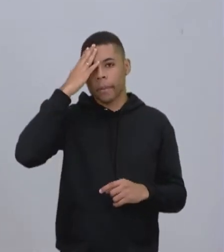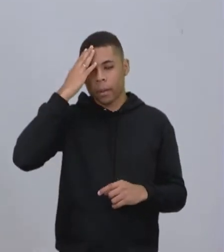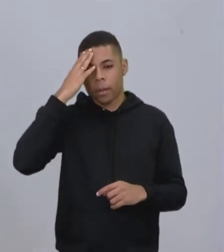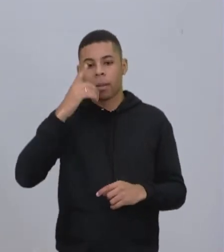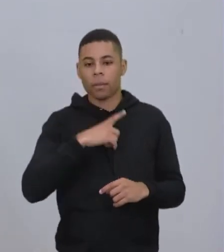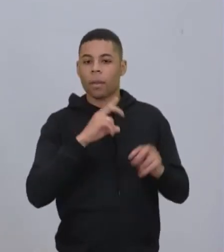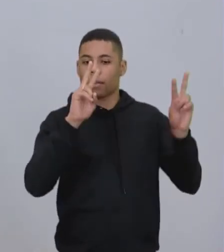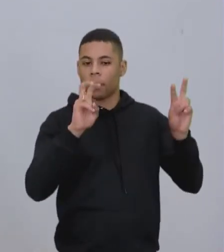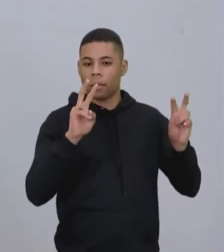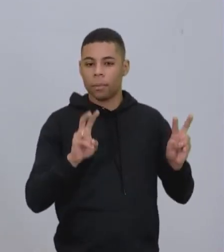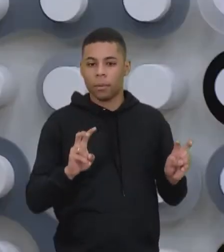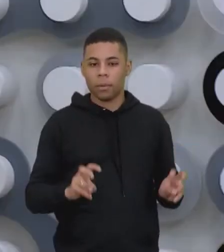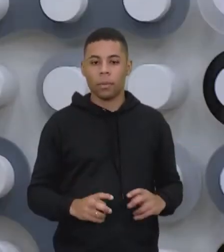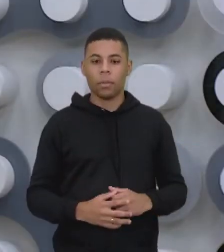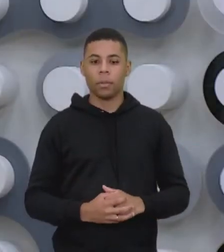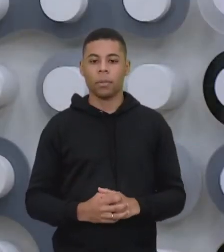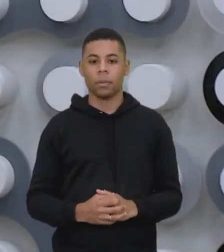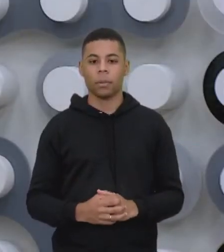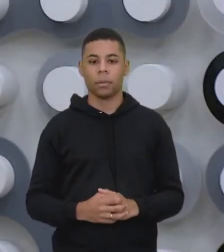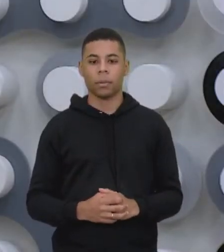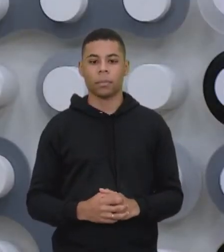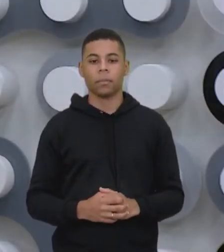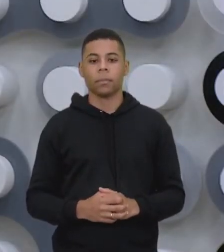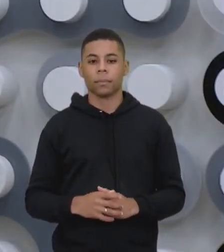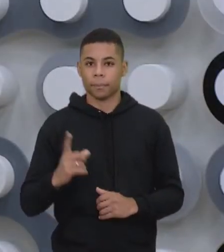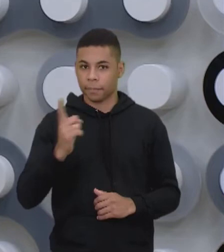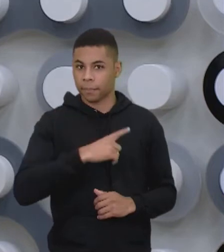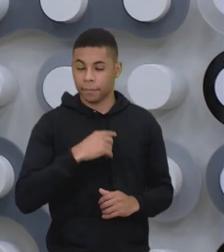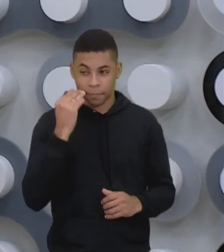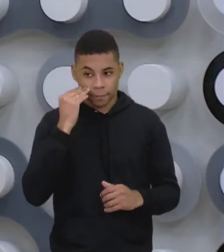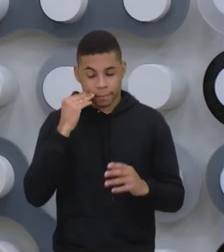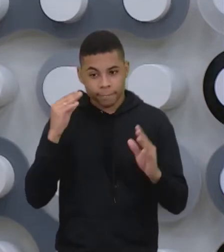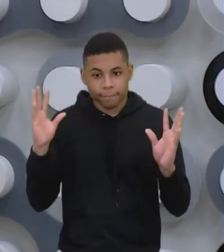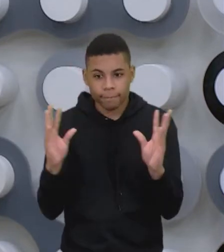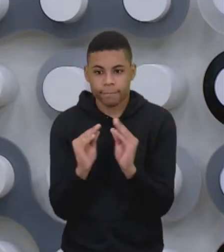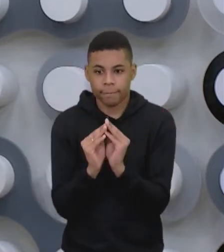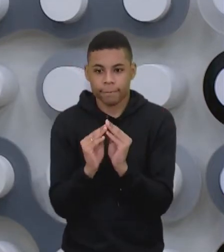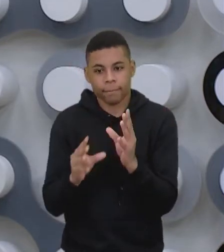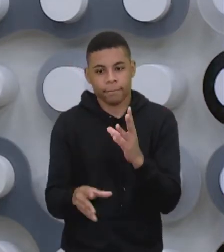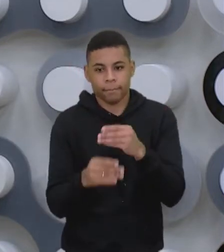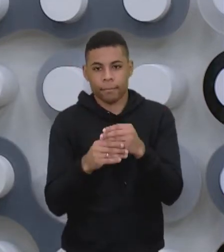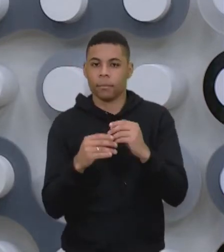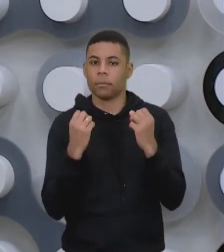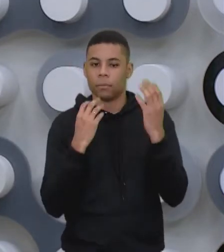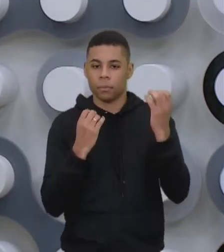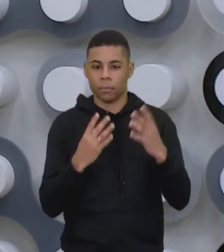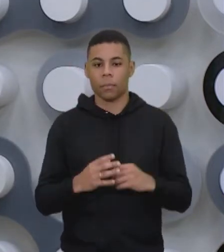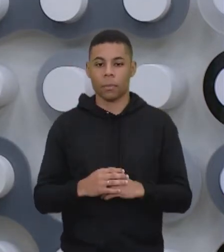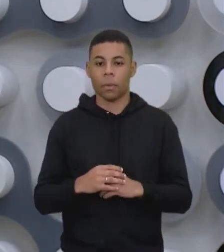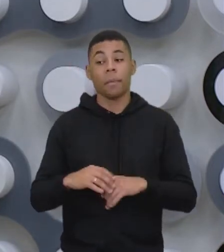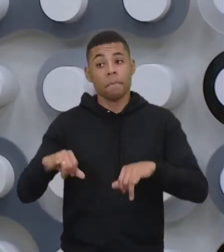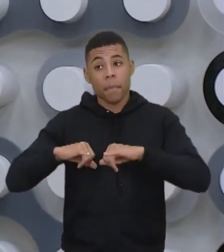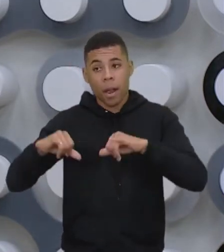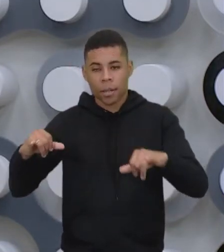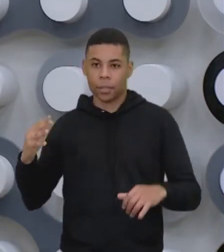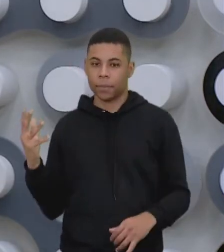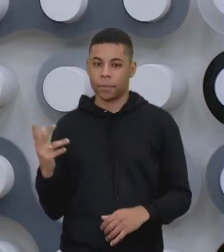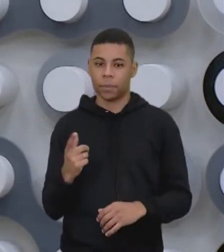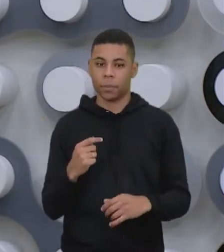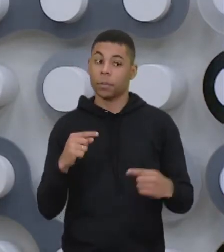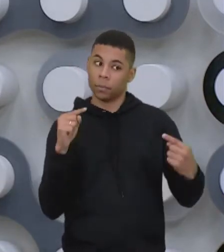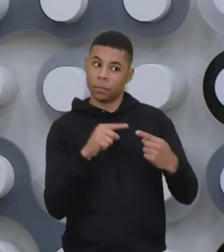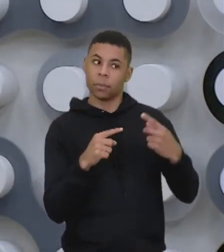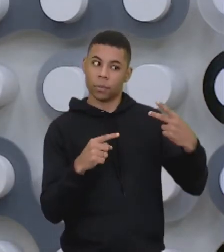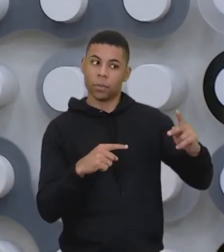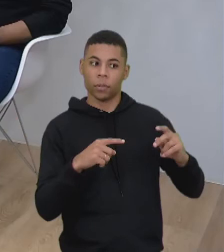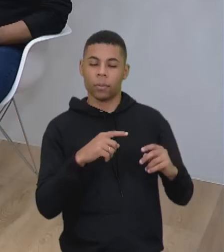dessas temáticas. Olha, agora eu vou fazer um crossover de informação, porque a marketing eficiente foi tratado no seu componente. Sim. Eu vou